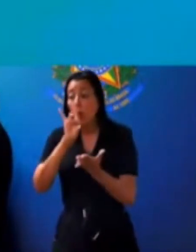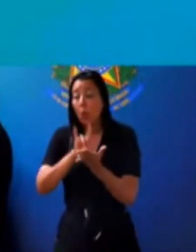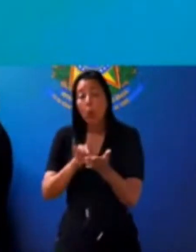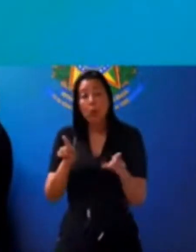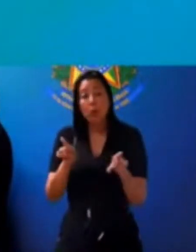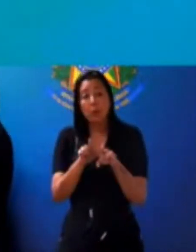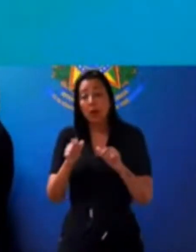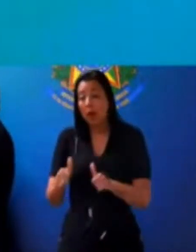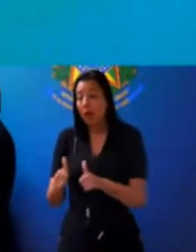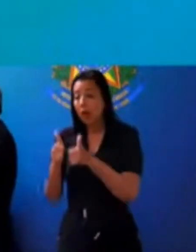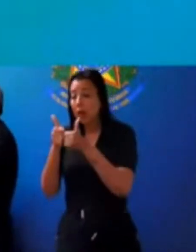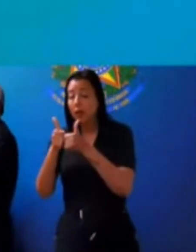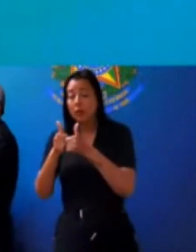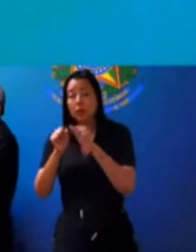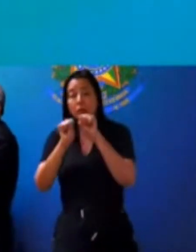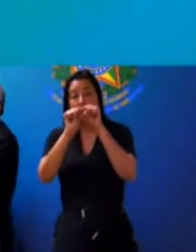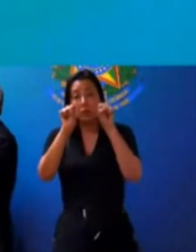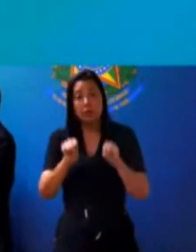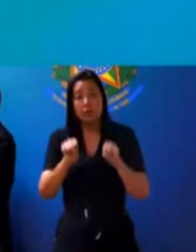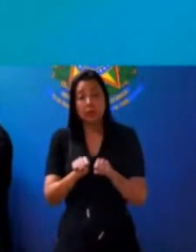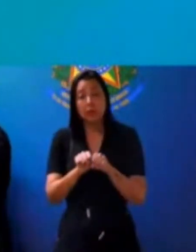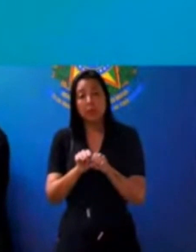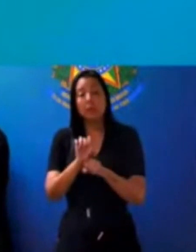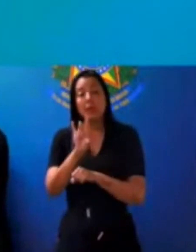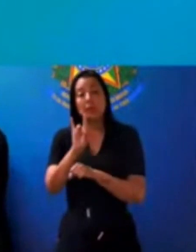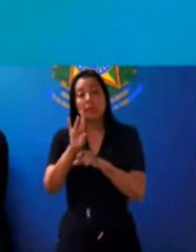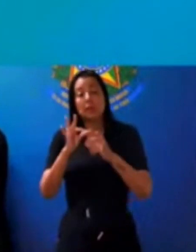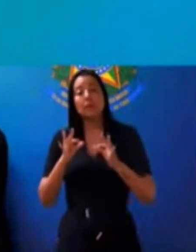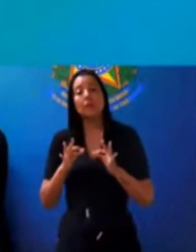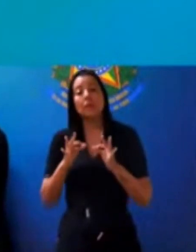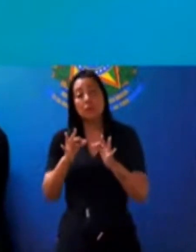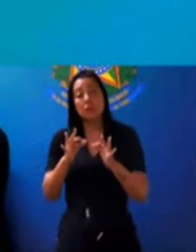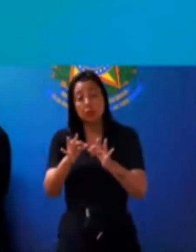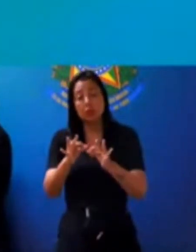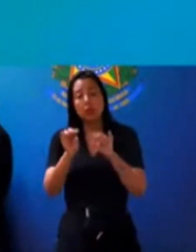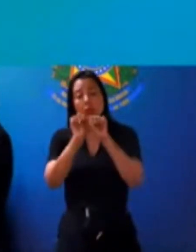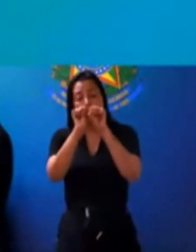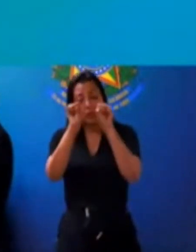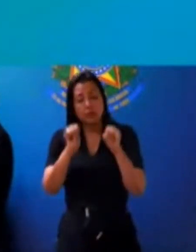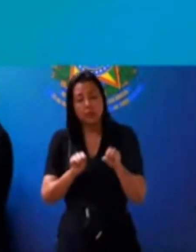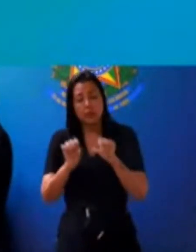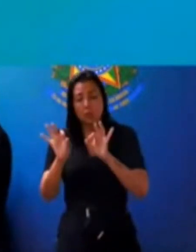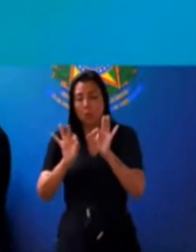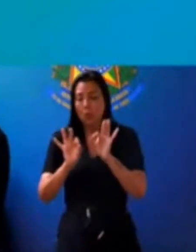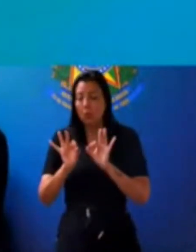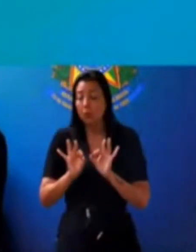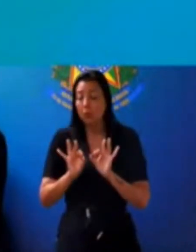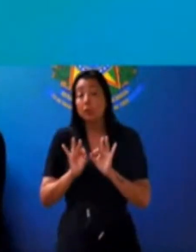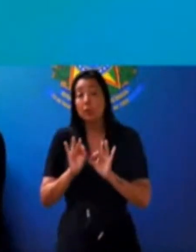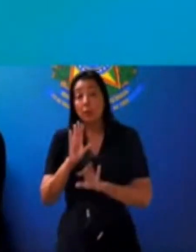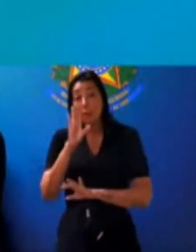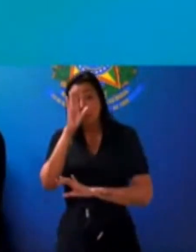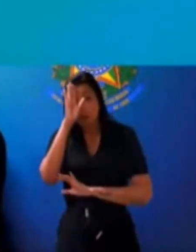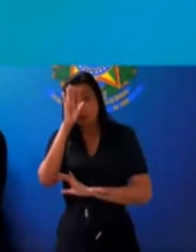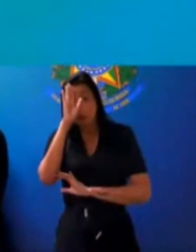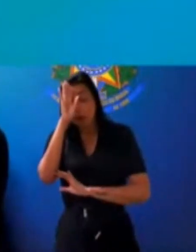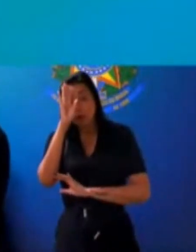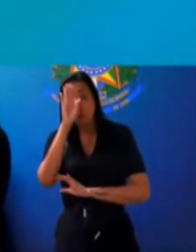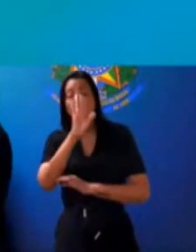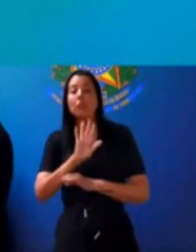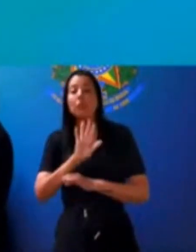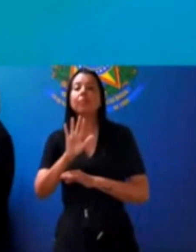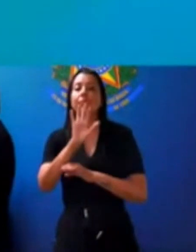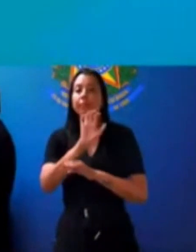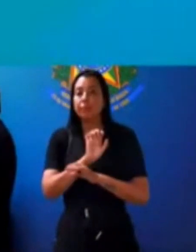robustez e a qualidade do Sistema Nacional de Ciência e Tecnologia um sistema cujo funcionamento depende principalmente do